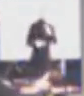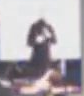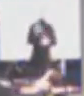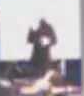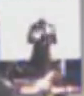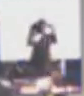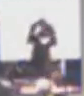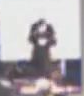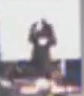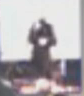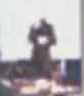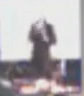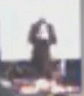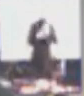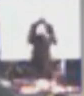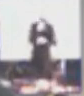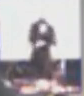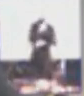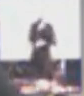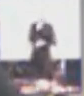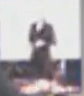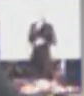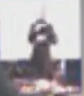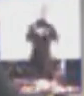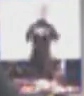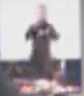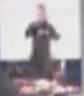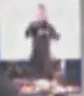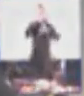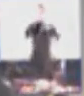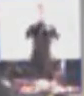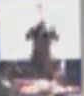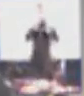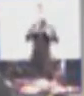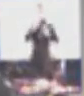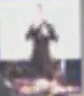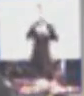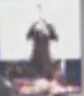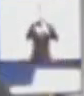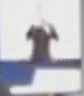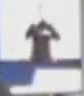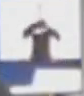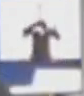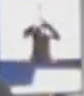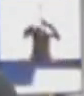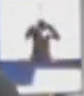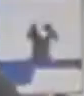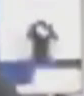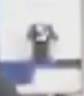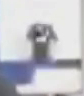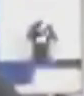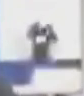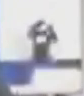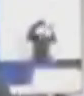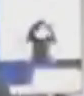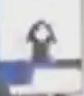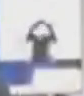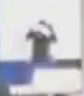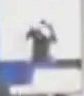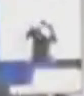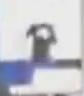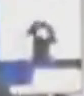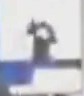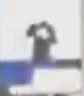de setembro. Então, para disso, esforços para este calendário. E a lei